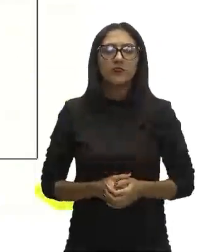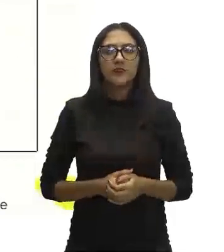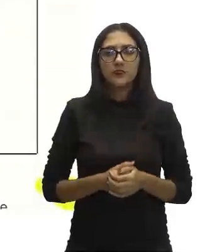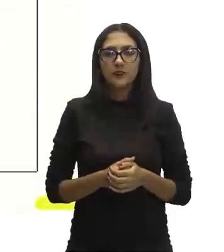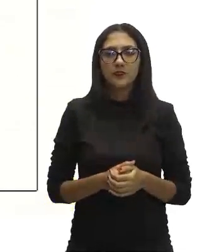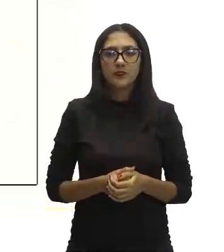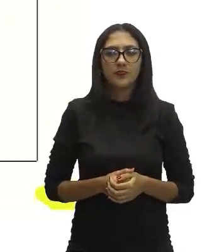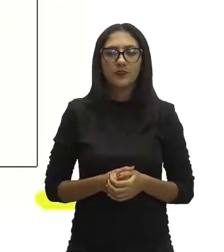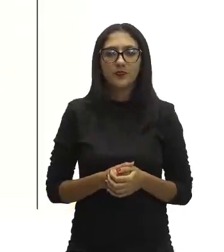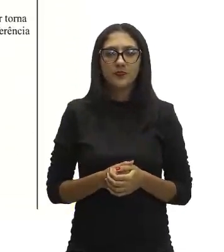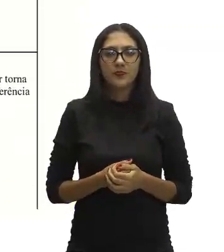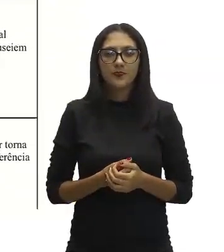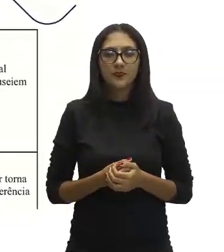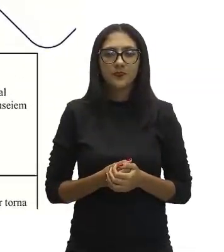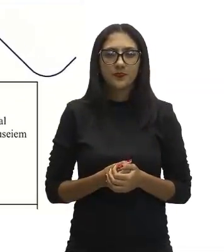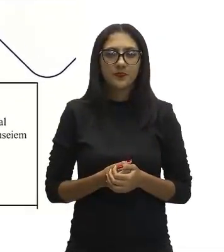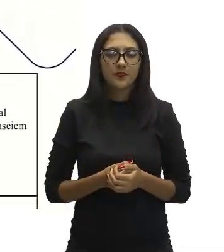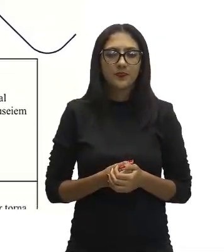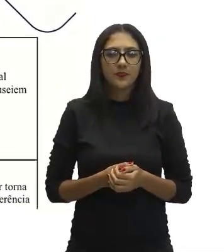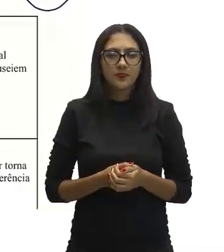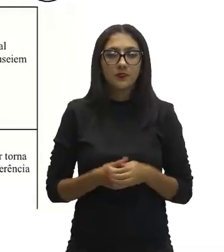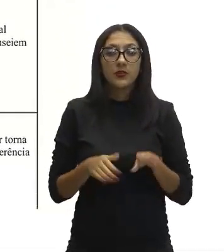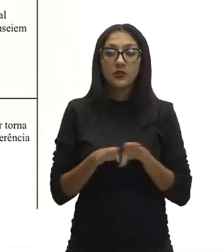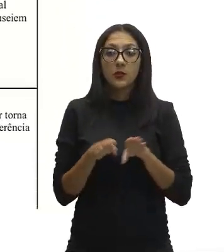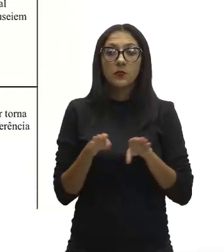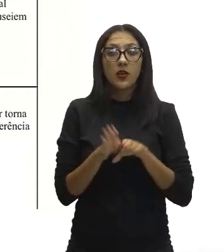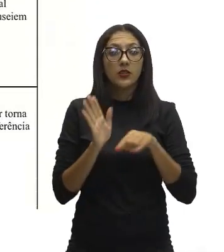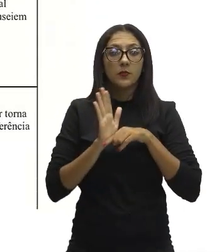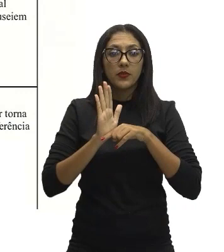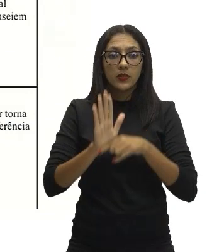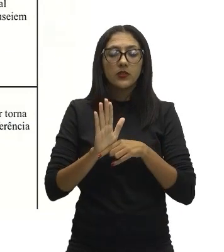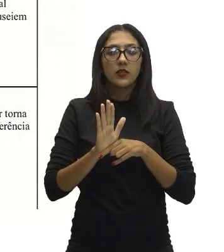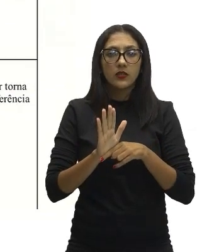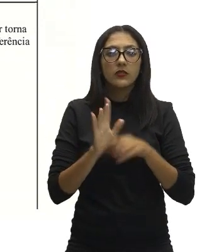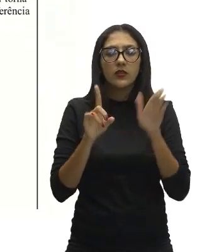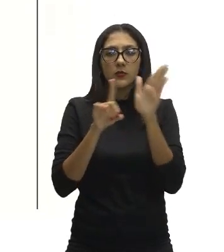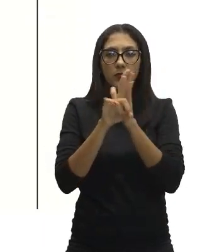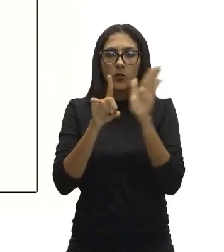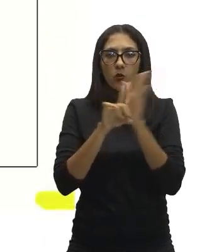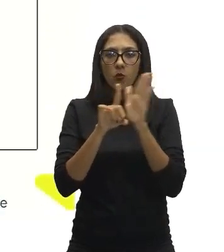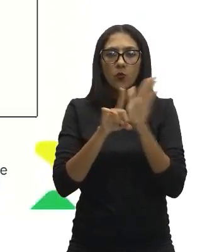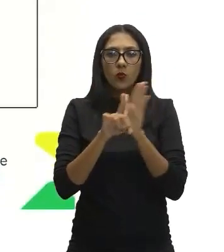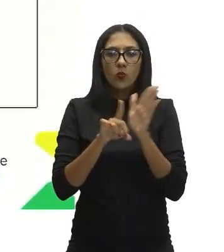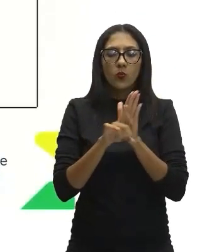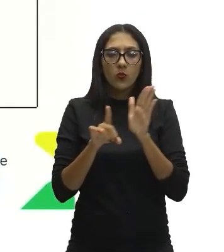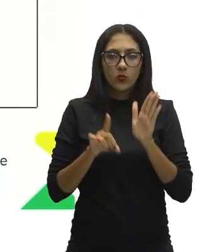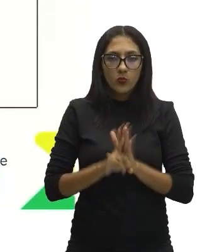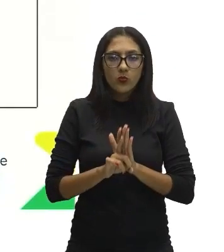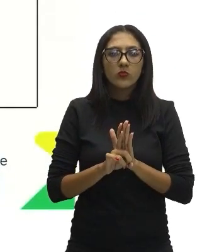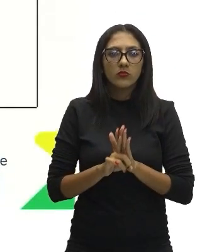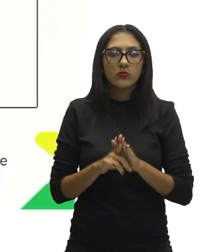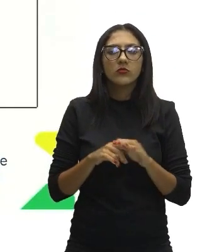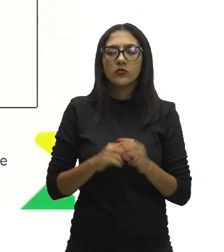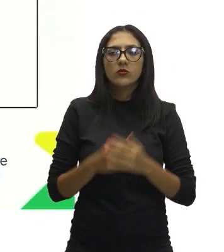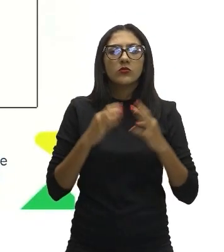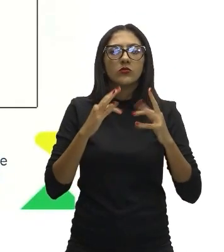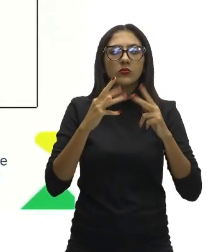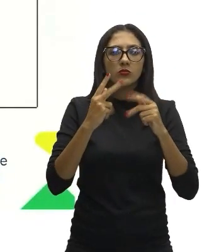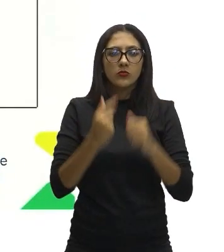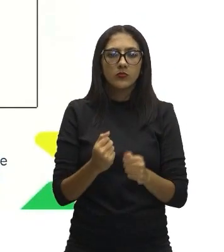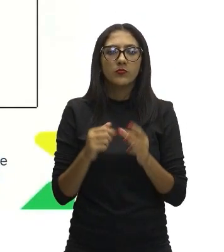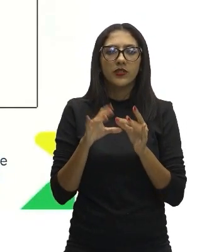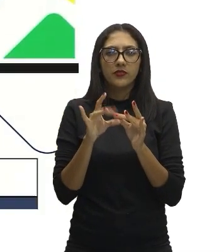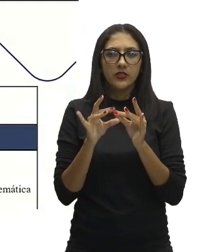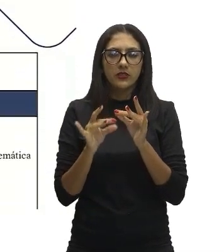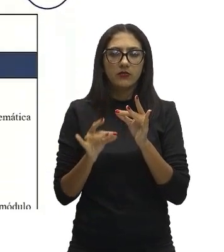aqui a dinâmica, né? O momento da dinâmica que trazem as questões, o gabarito aqui, todo comentado, né?